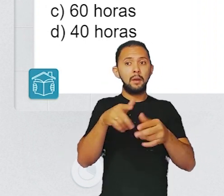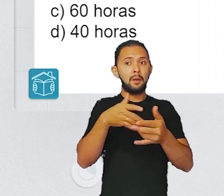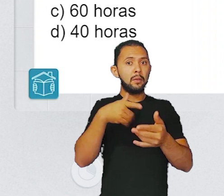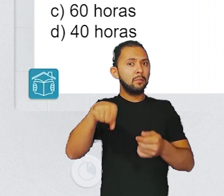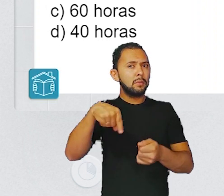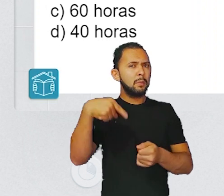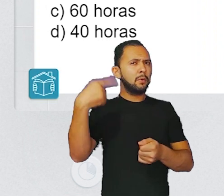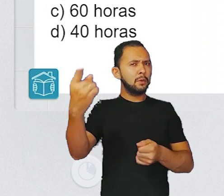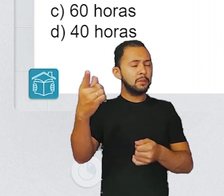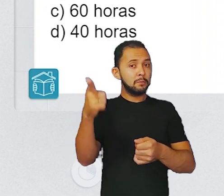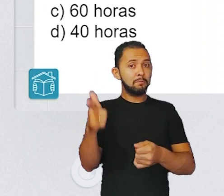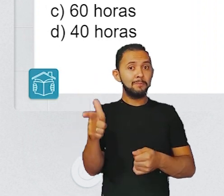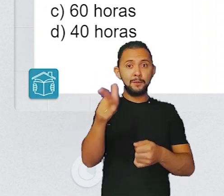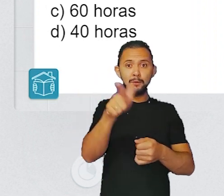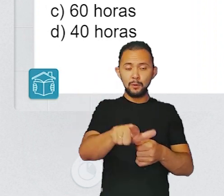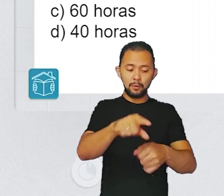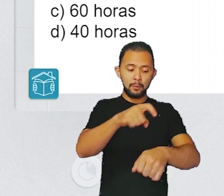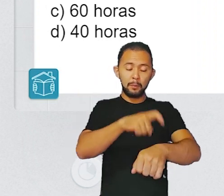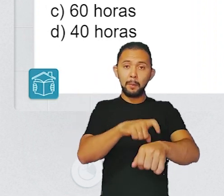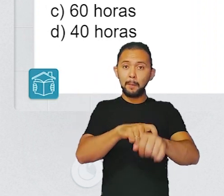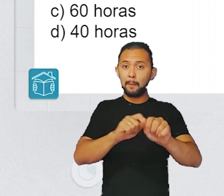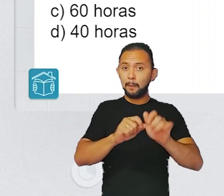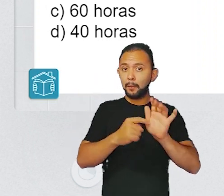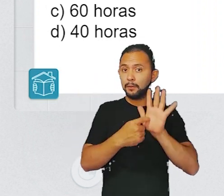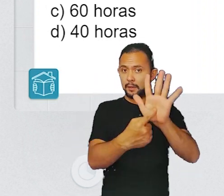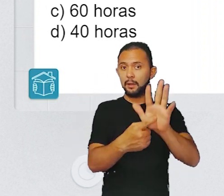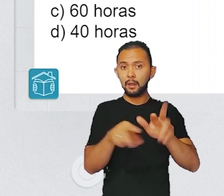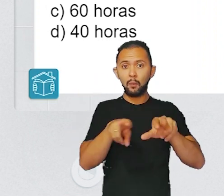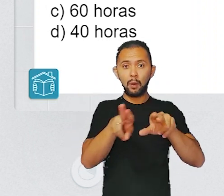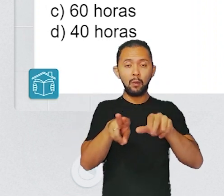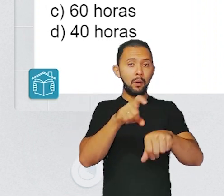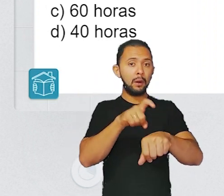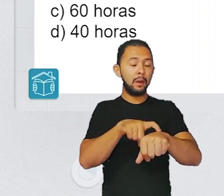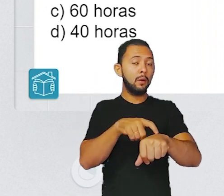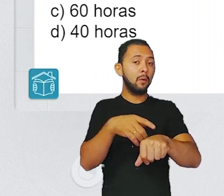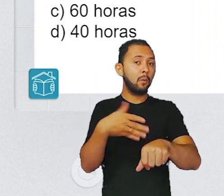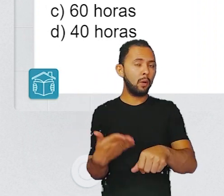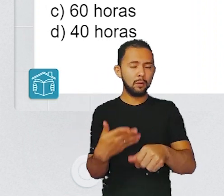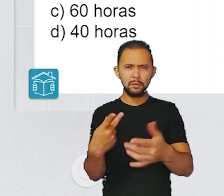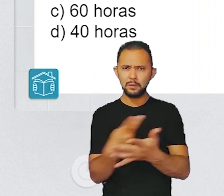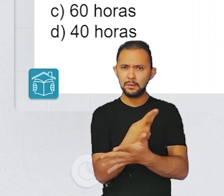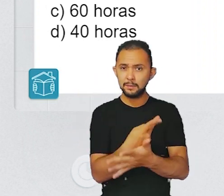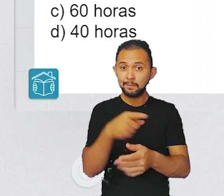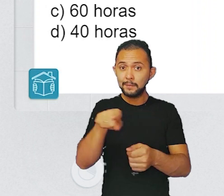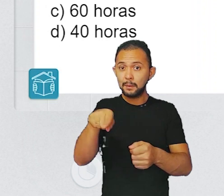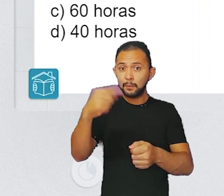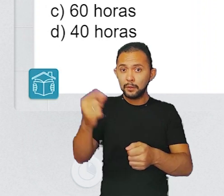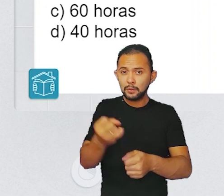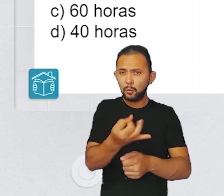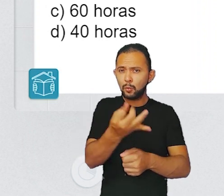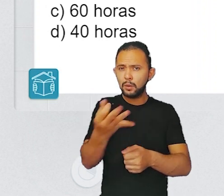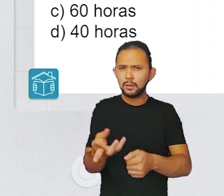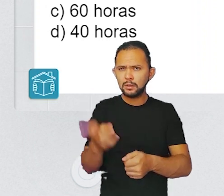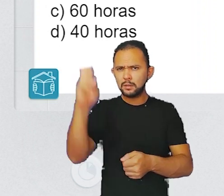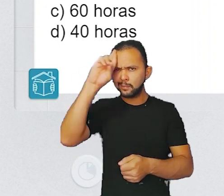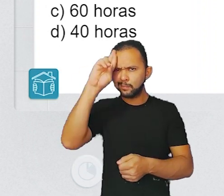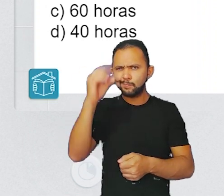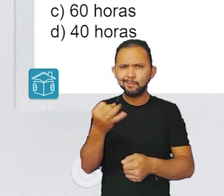transmitidas concomitantemente pelas 3 emissoras ocorrerá após, e aí nós temos as horas,